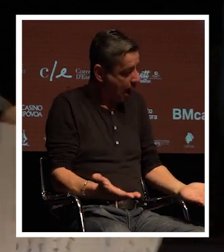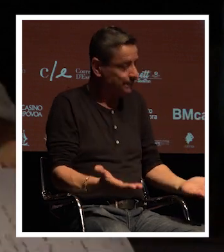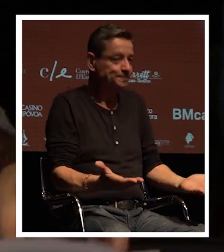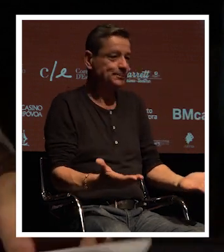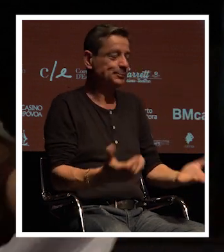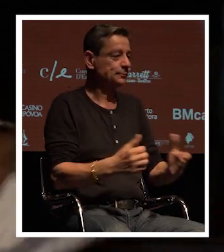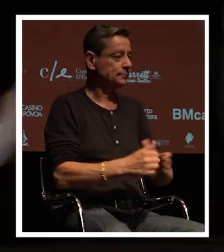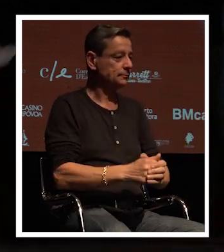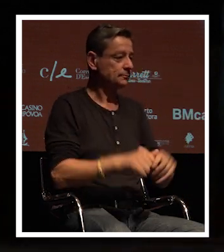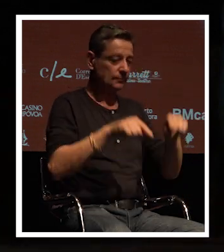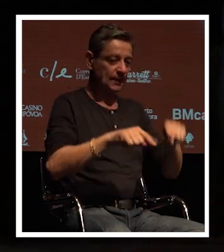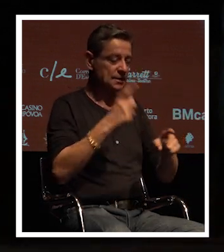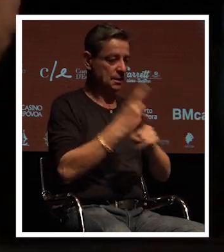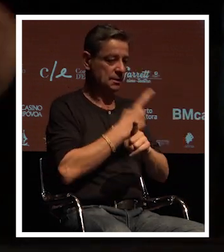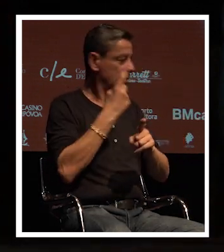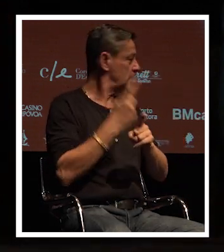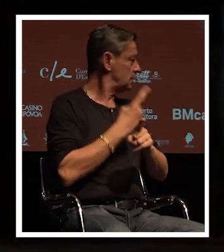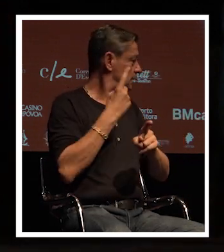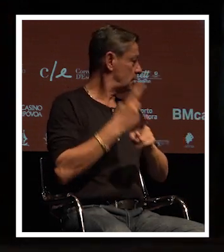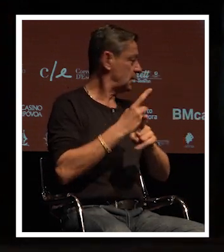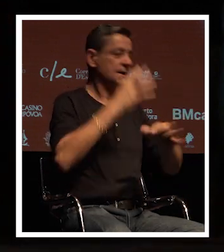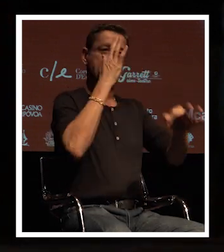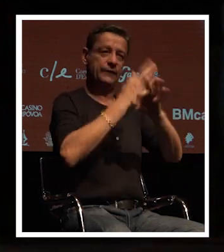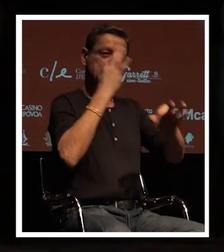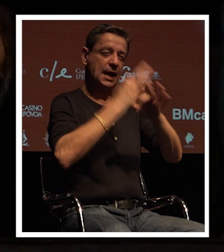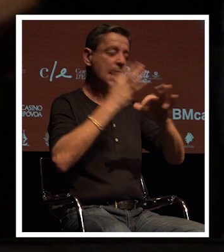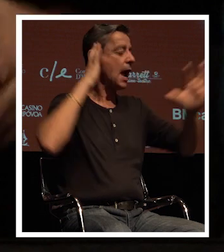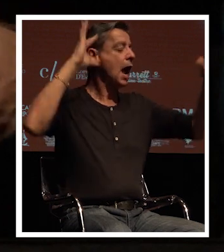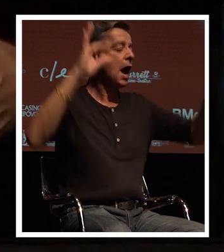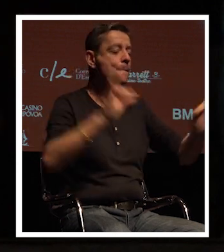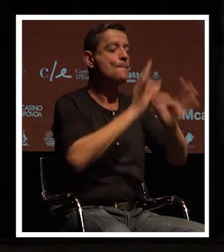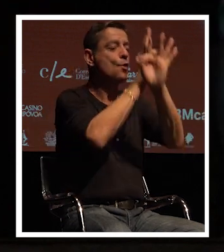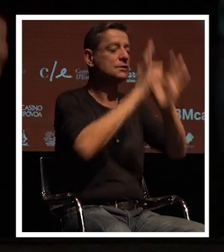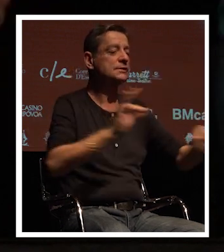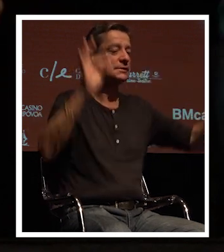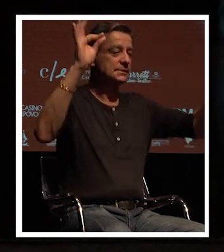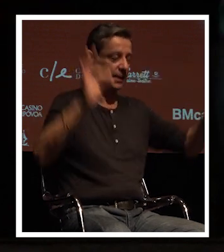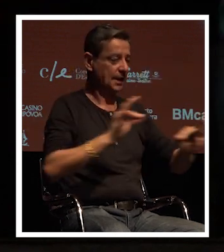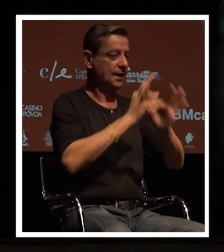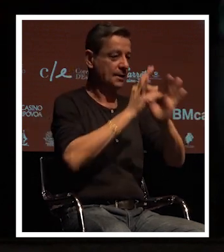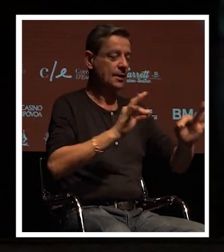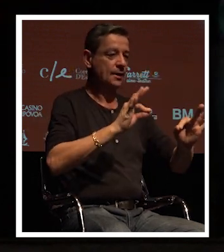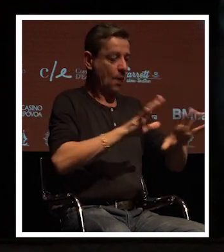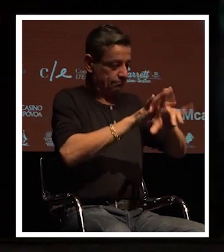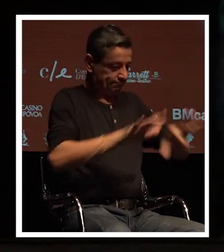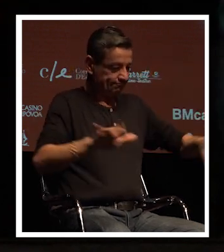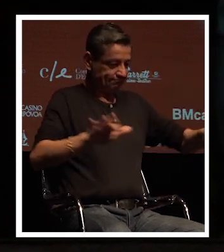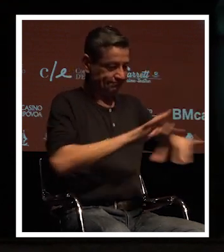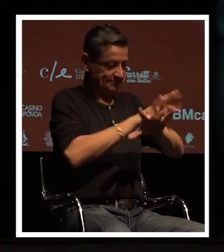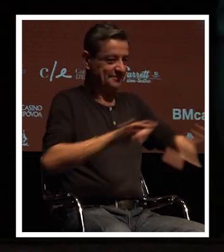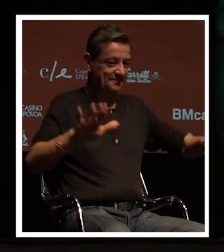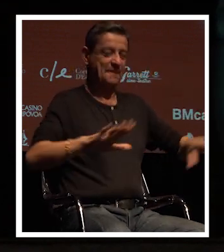H que esta coisa nós estamos aqui para celebrar a música e a palavra escrita na canção para já protestar não haver um piano em primeiro